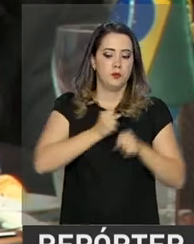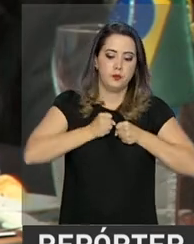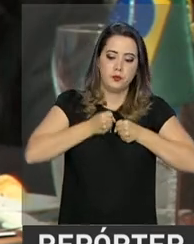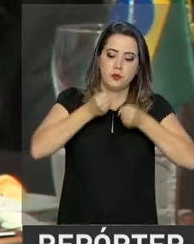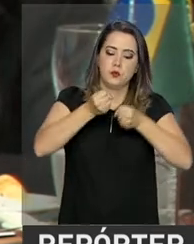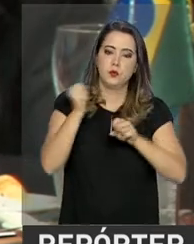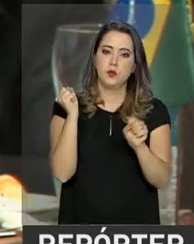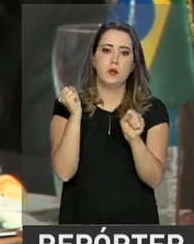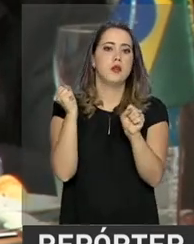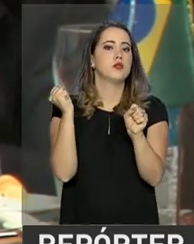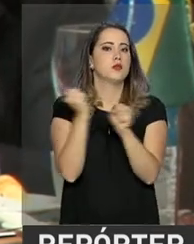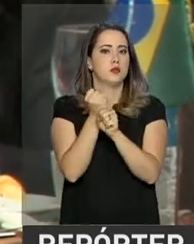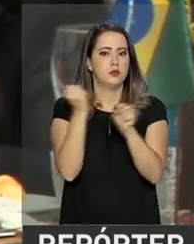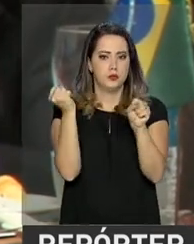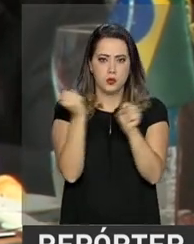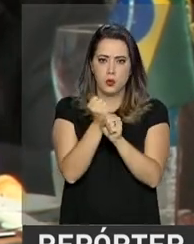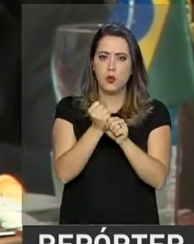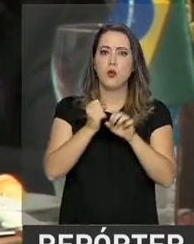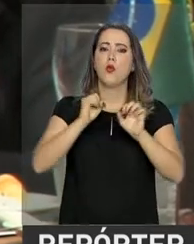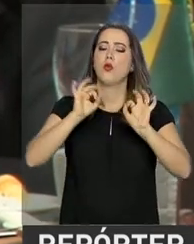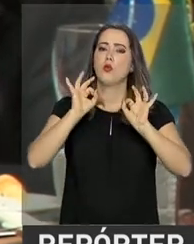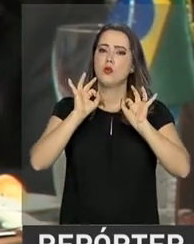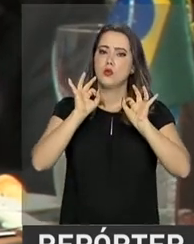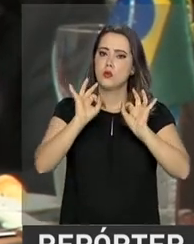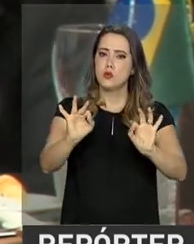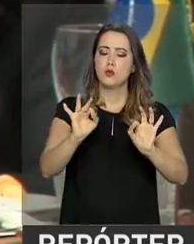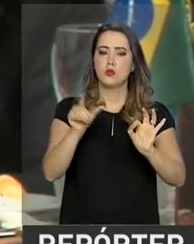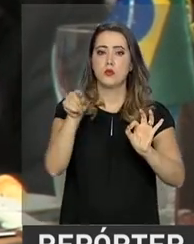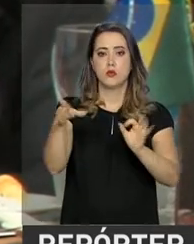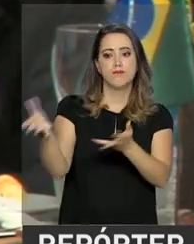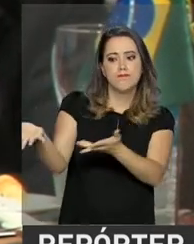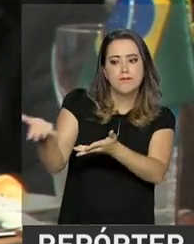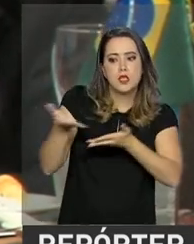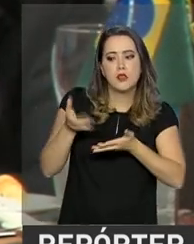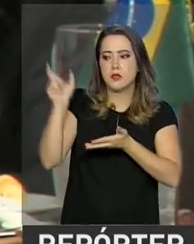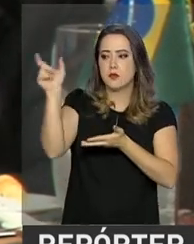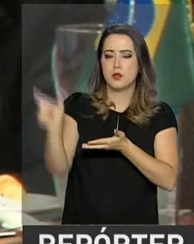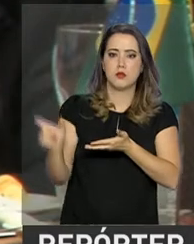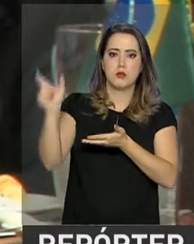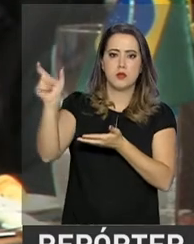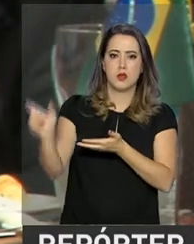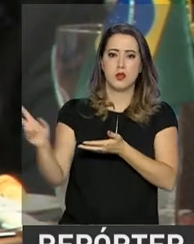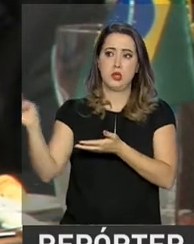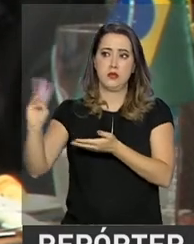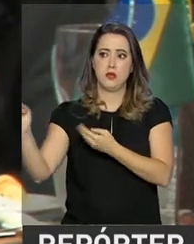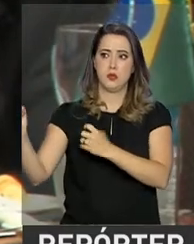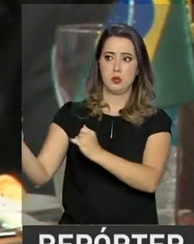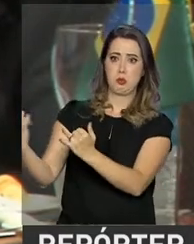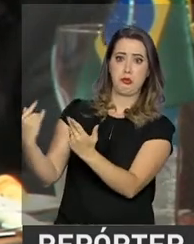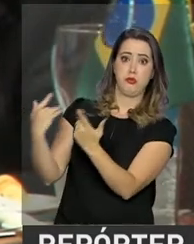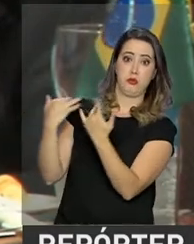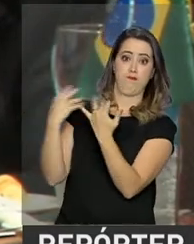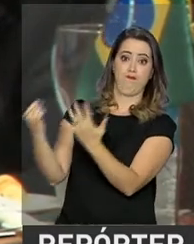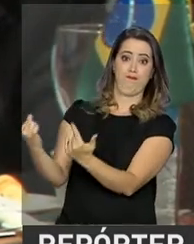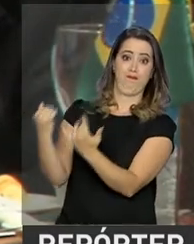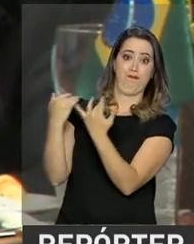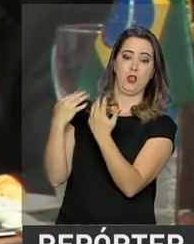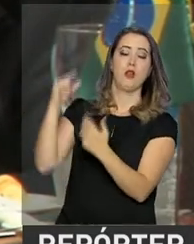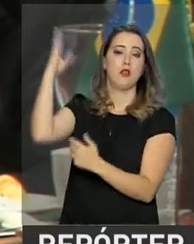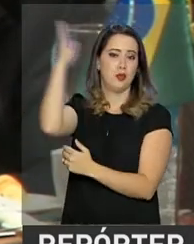condições físicas e jurídicas que permitam o acolhimento solidário de quem foge de uma crise humanitária